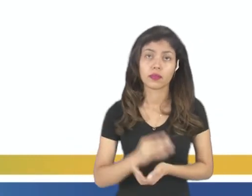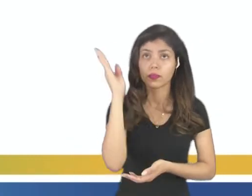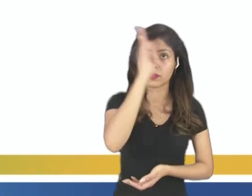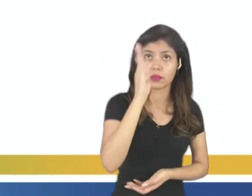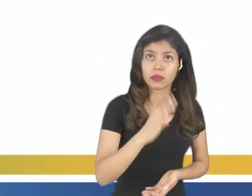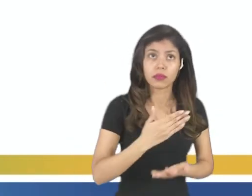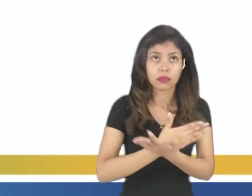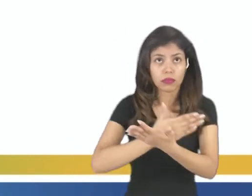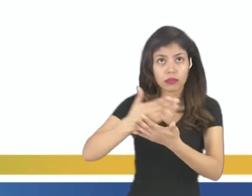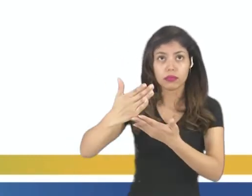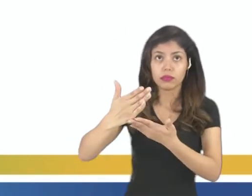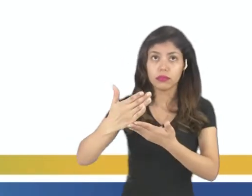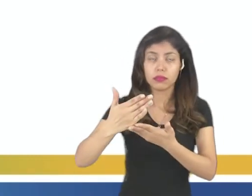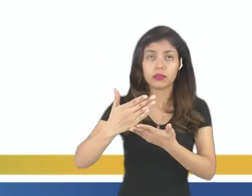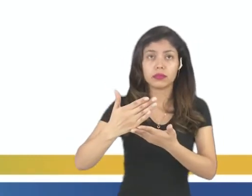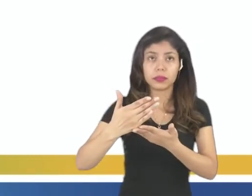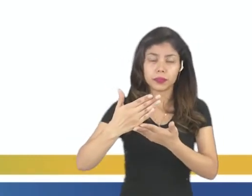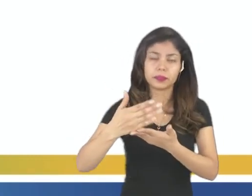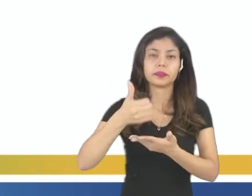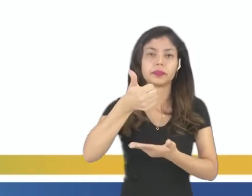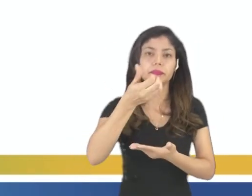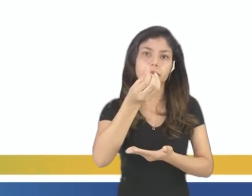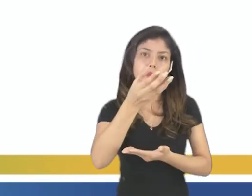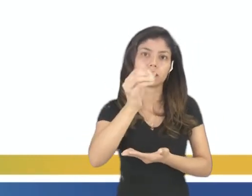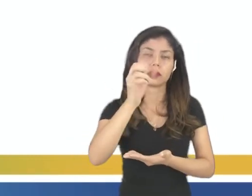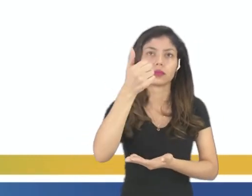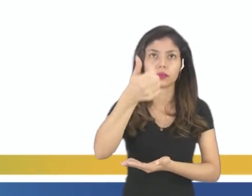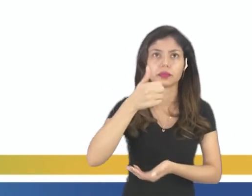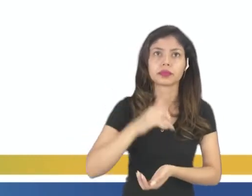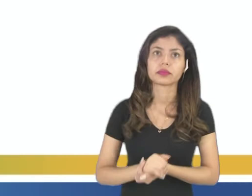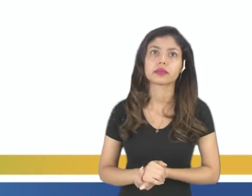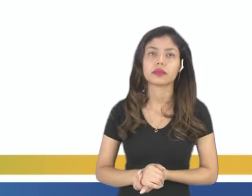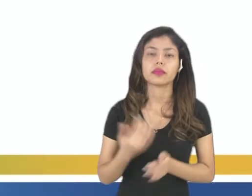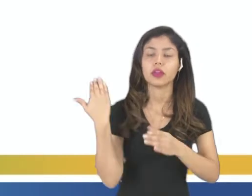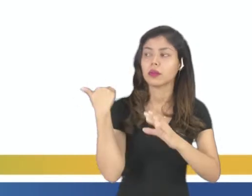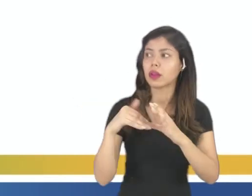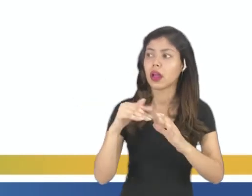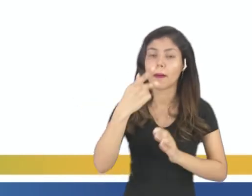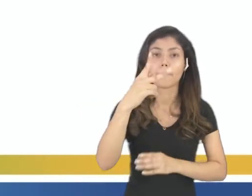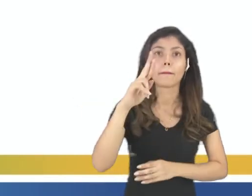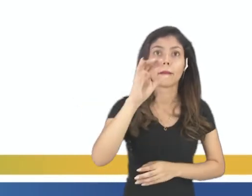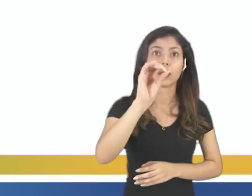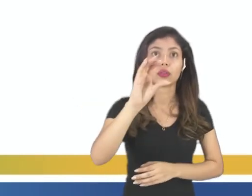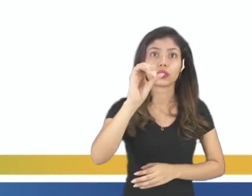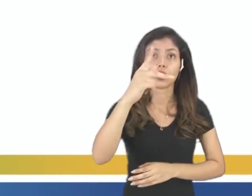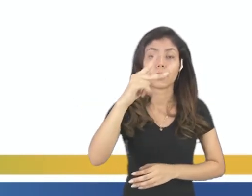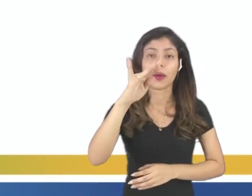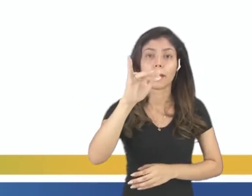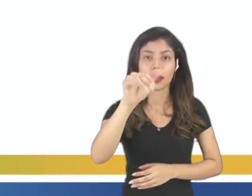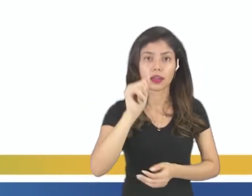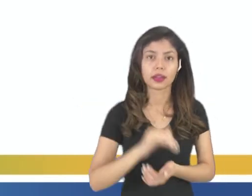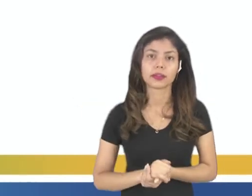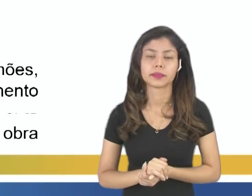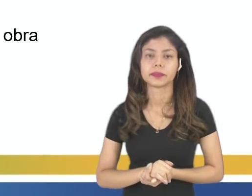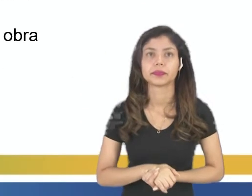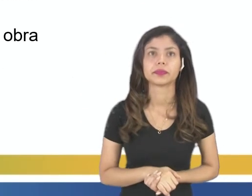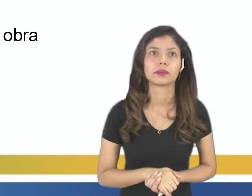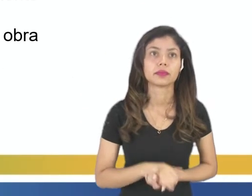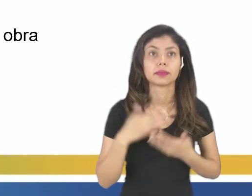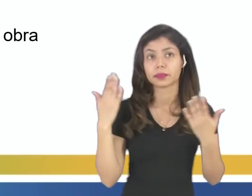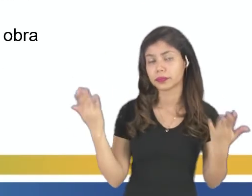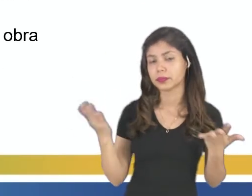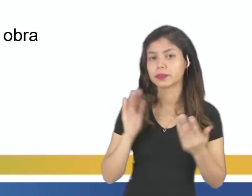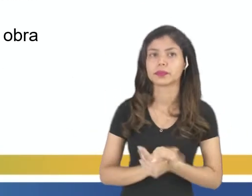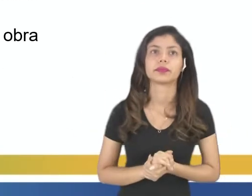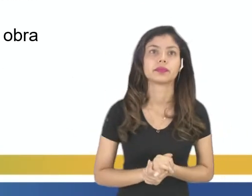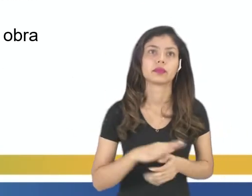Brasil, ele teve início em 1601 com a publicação da obra Prosopopeia de Bento Teixeira. Tá?